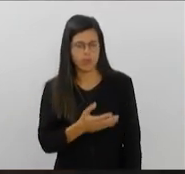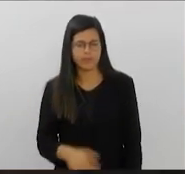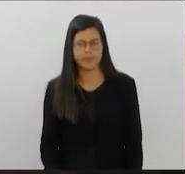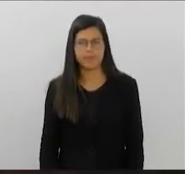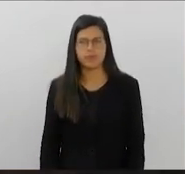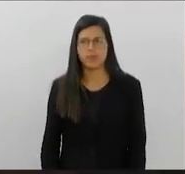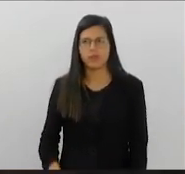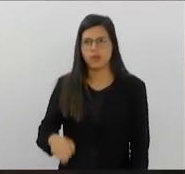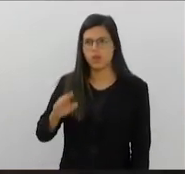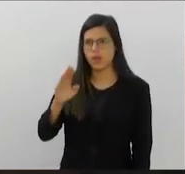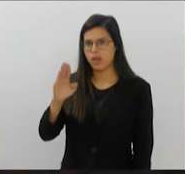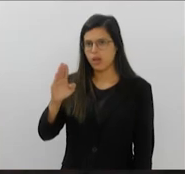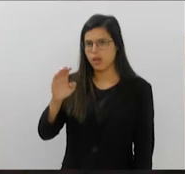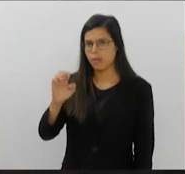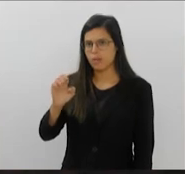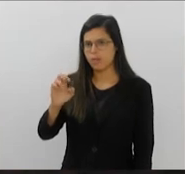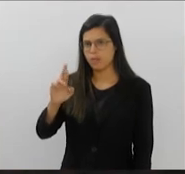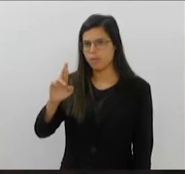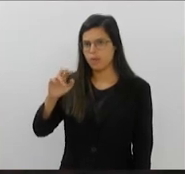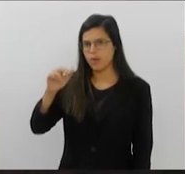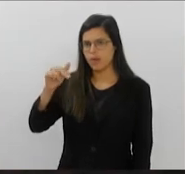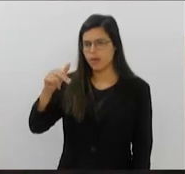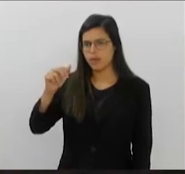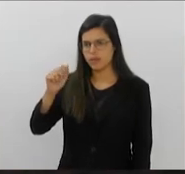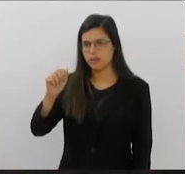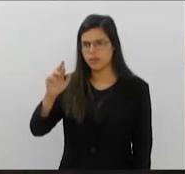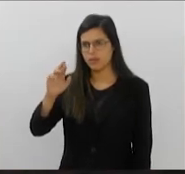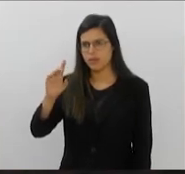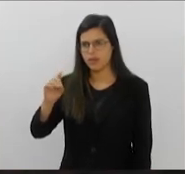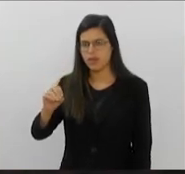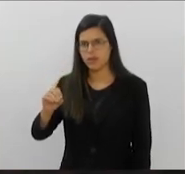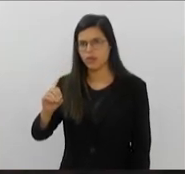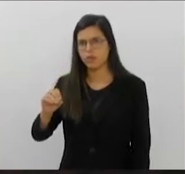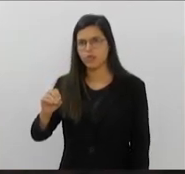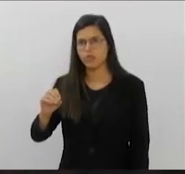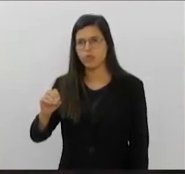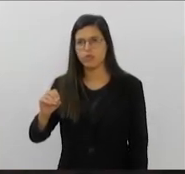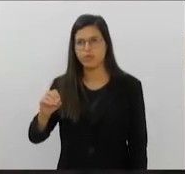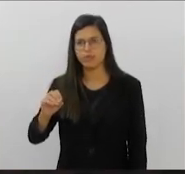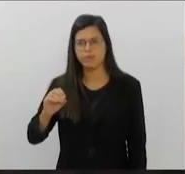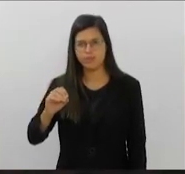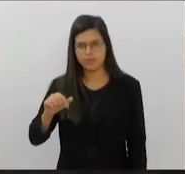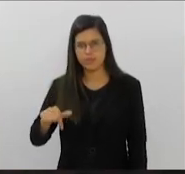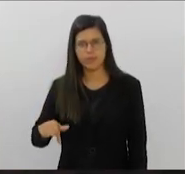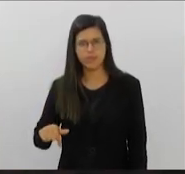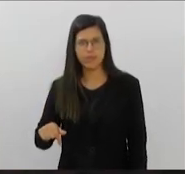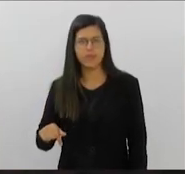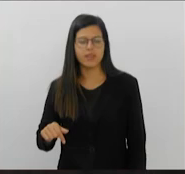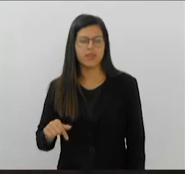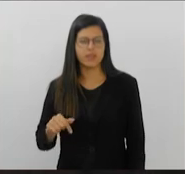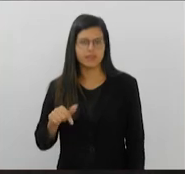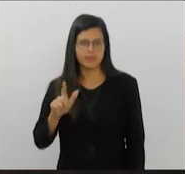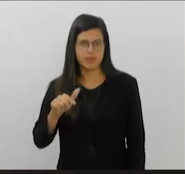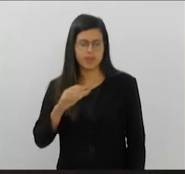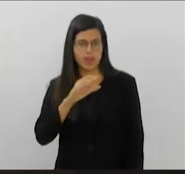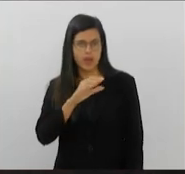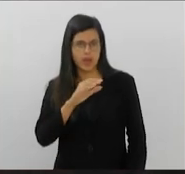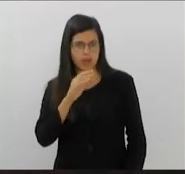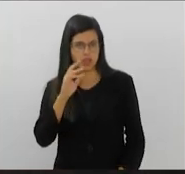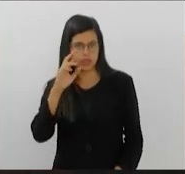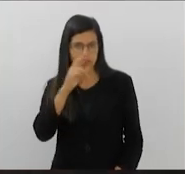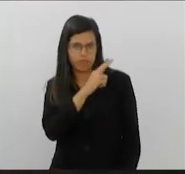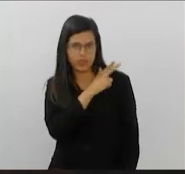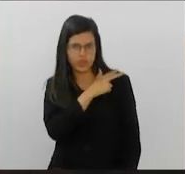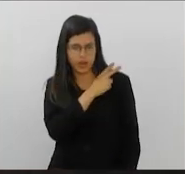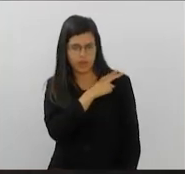o Bernardo Café, que é CEO da Jovem Gênios. Bernardo, agora